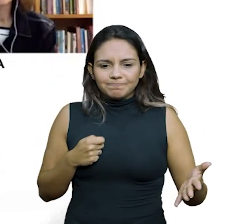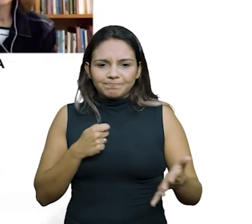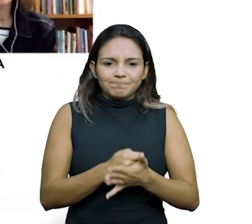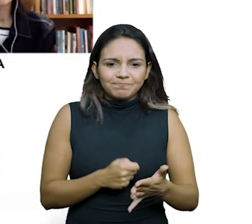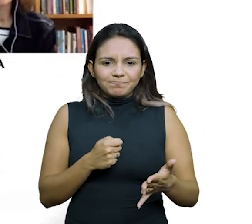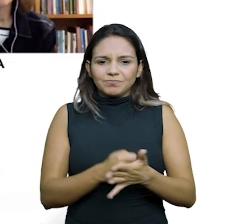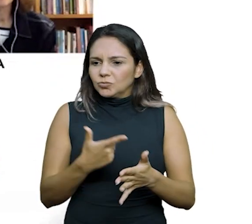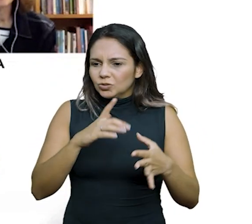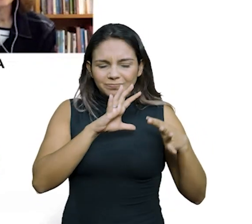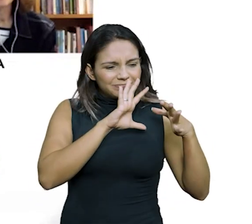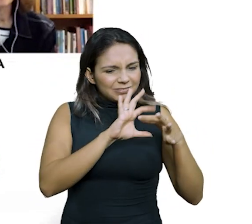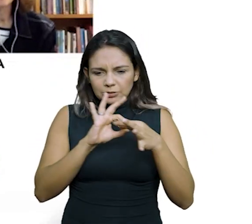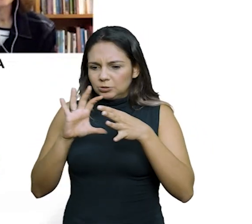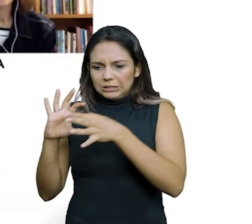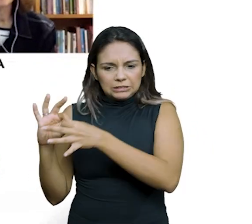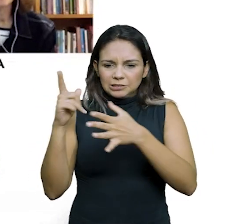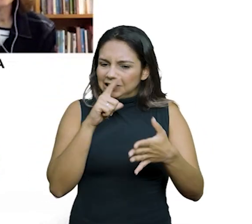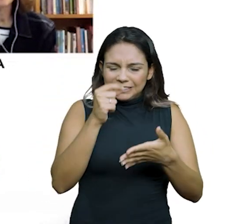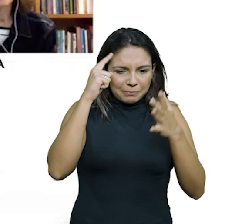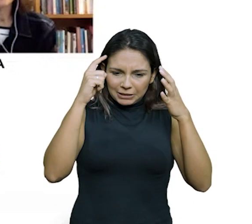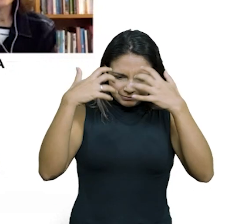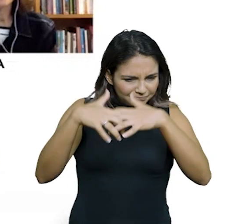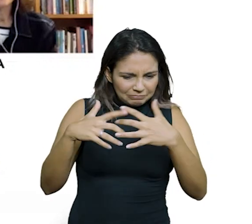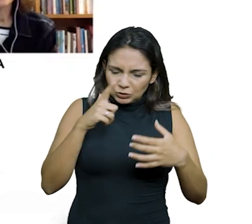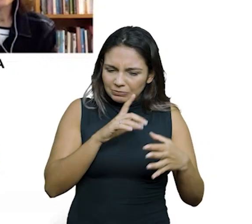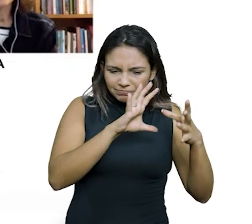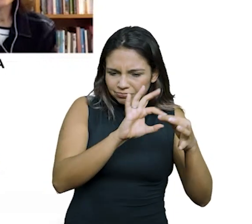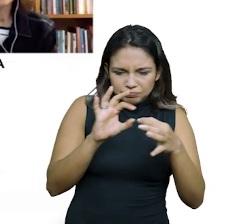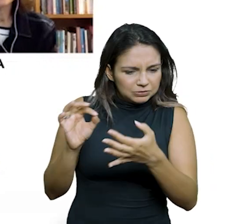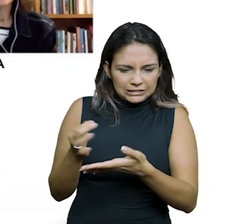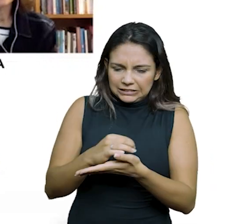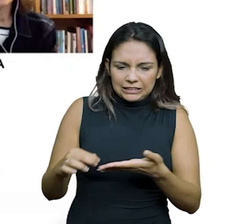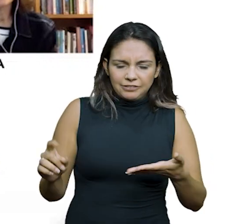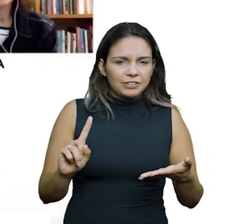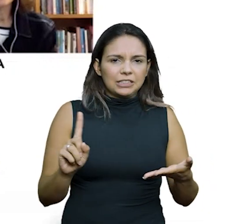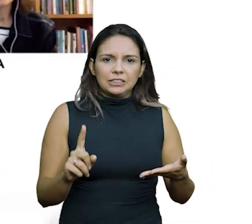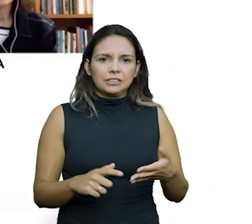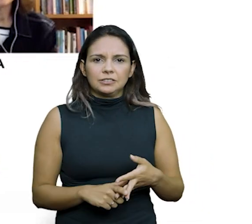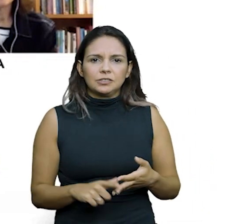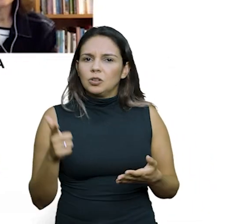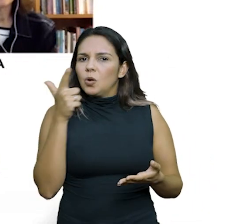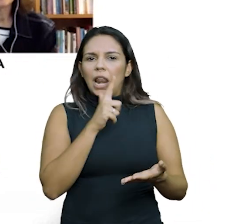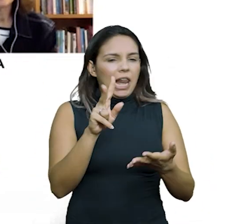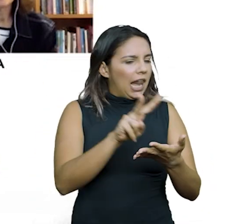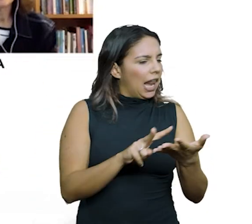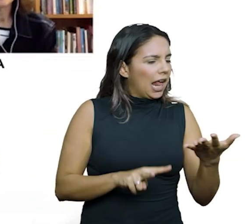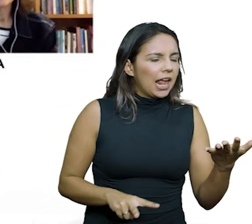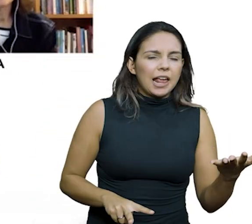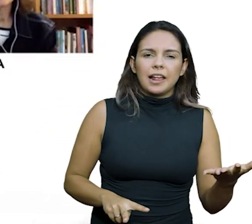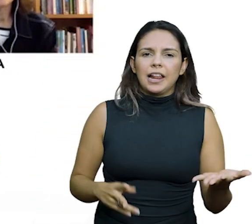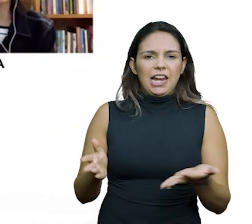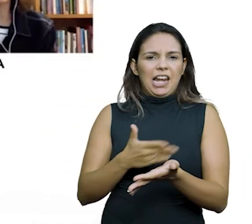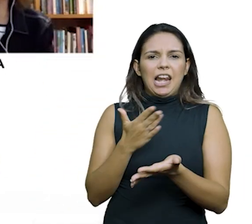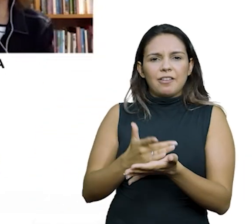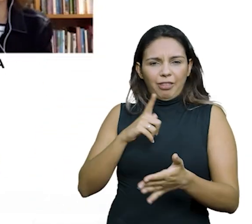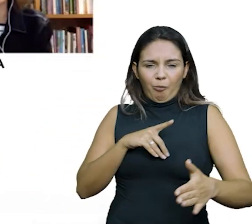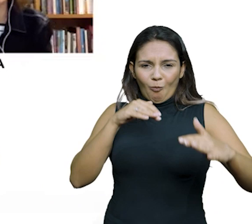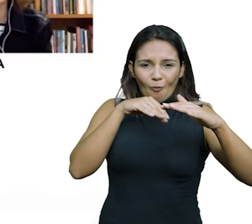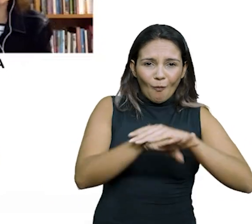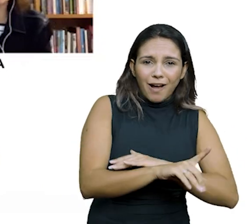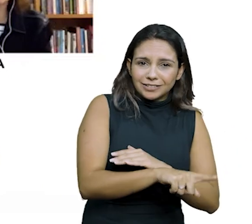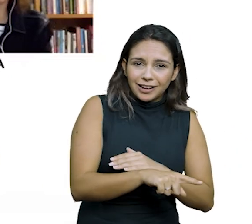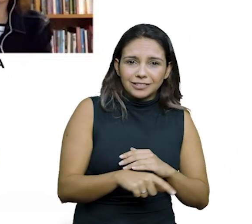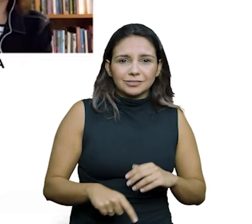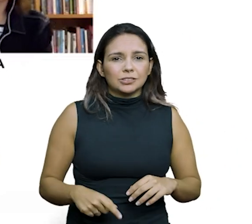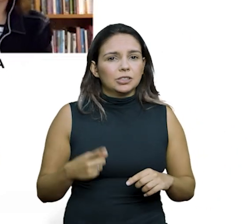não estão encaixando, não estão indo para frente. Esse surto passou, não estou lendo, os livros estão acumulados.